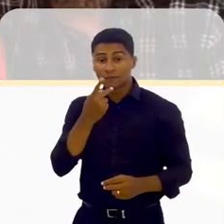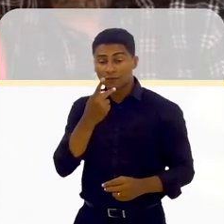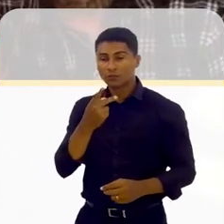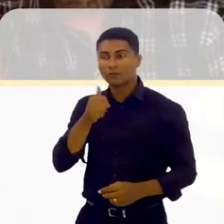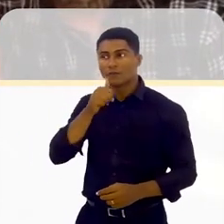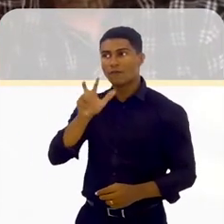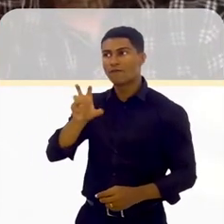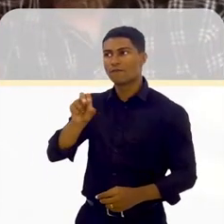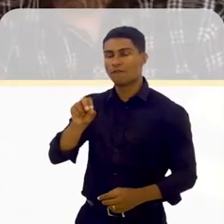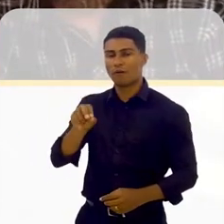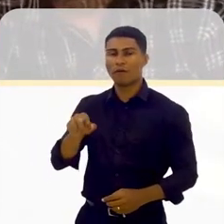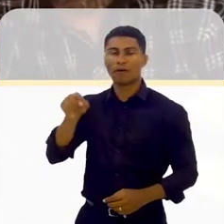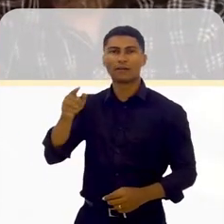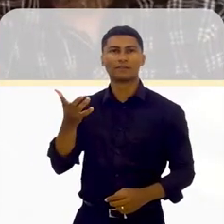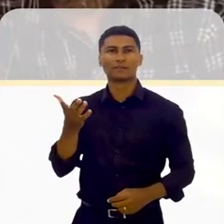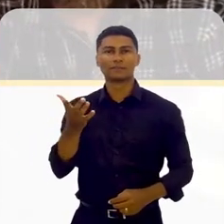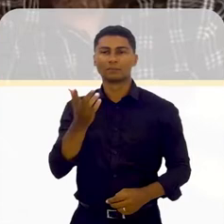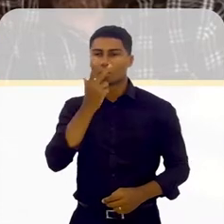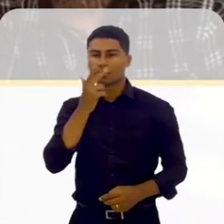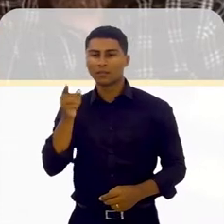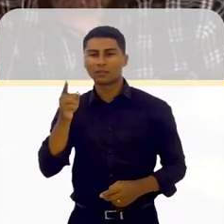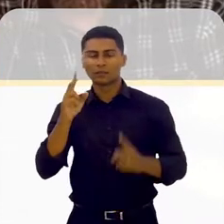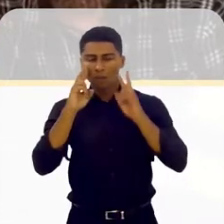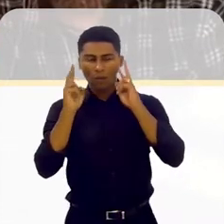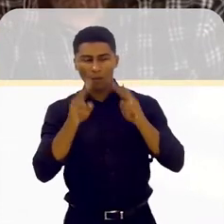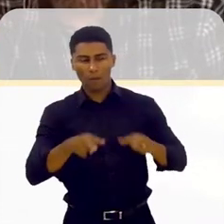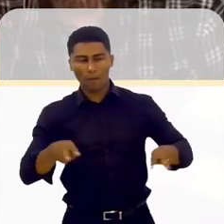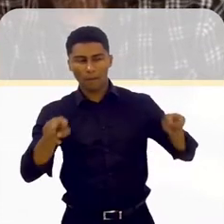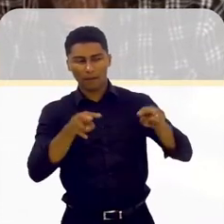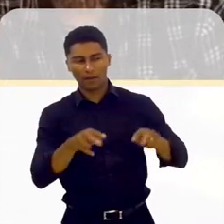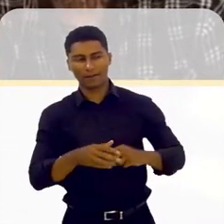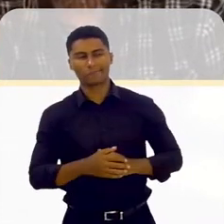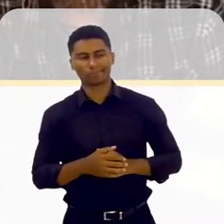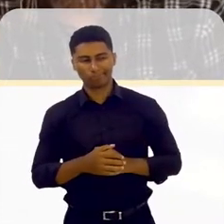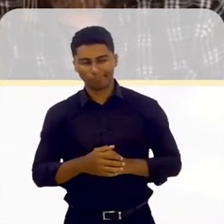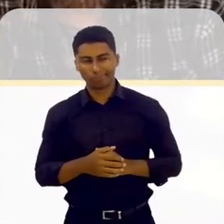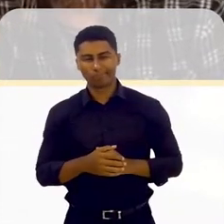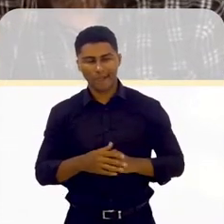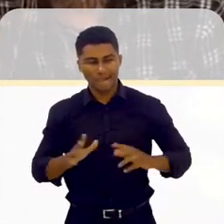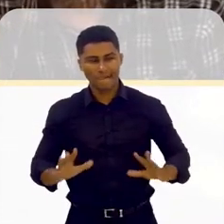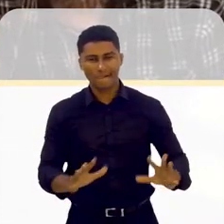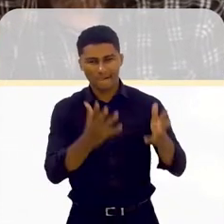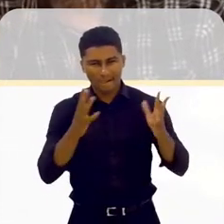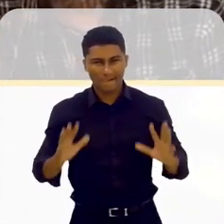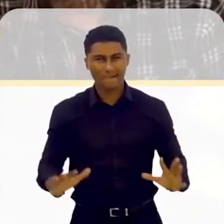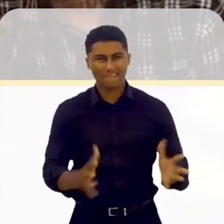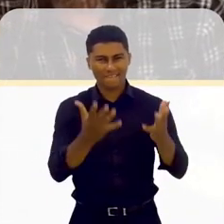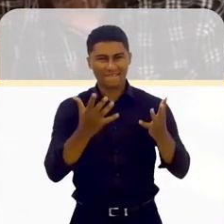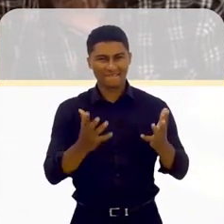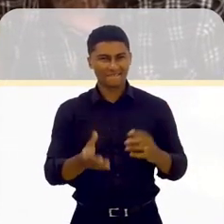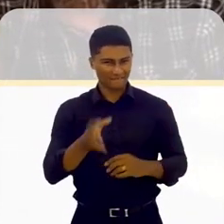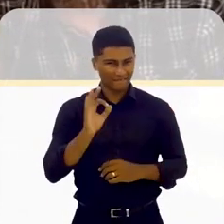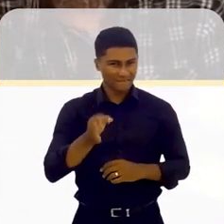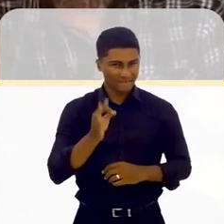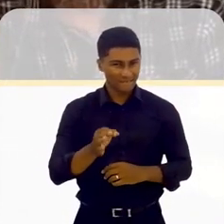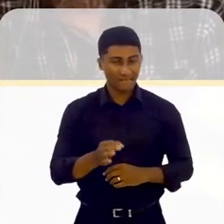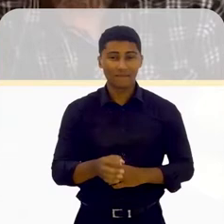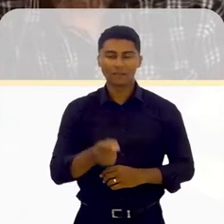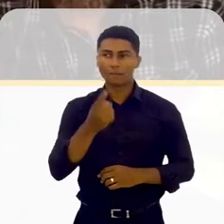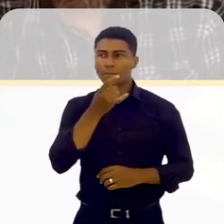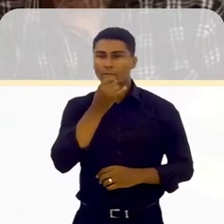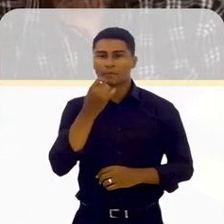aquela pessoa que tinha um olhar para vocês que incentivava e que Sim. só